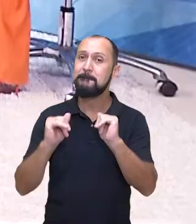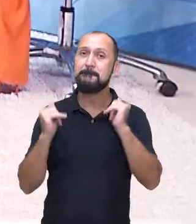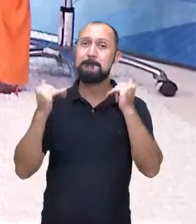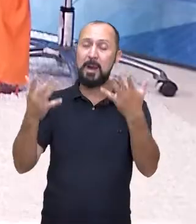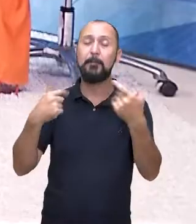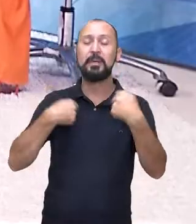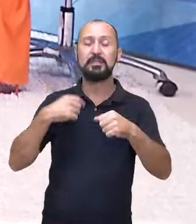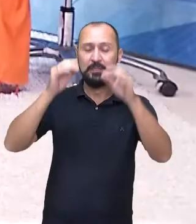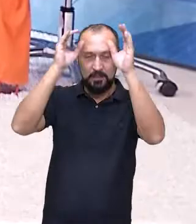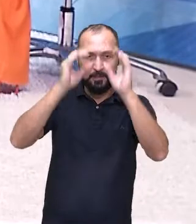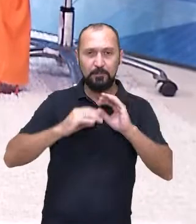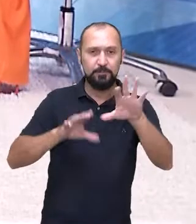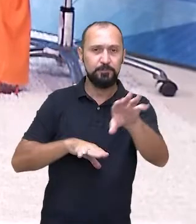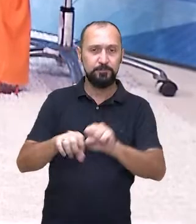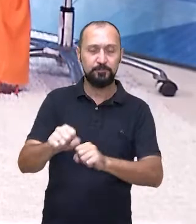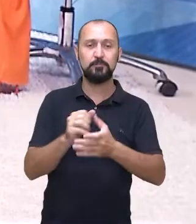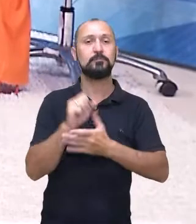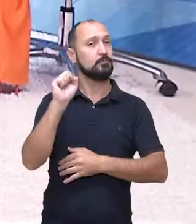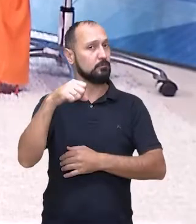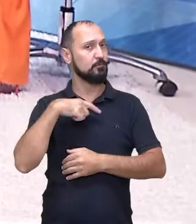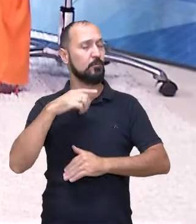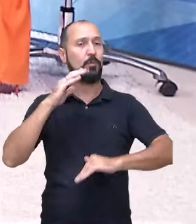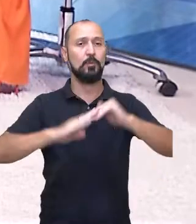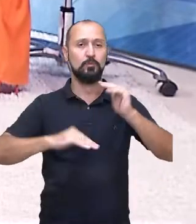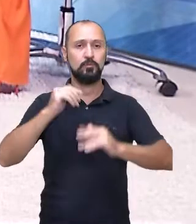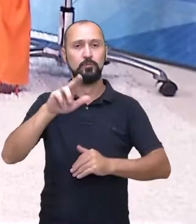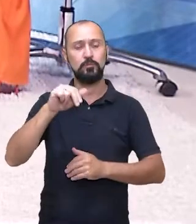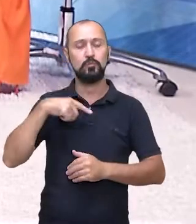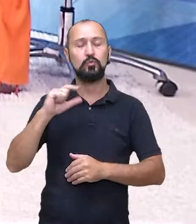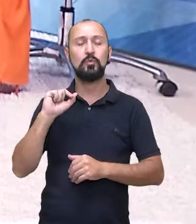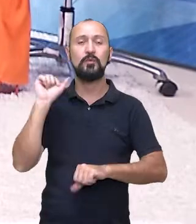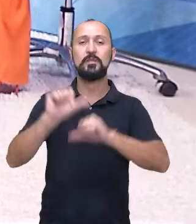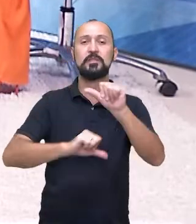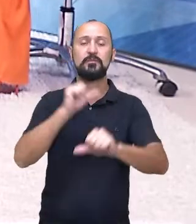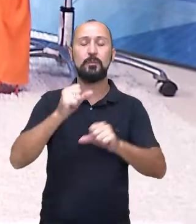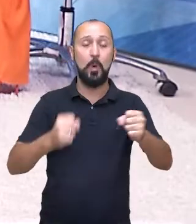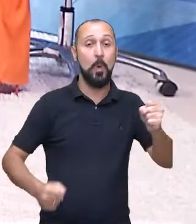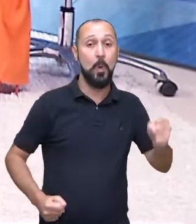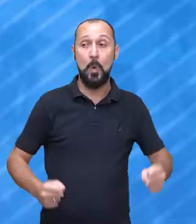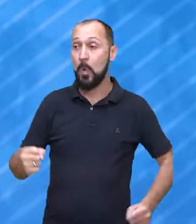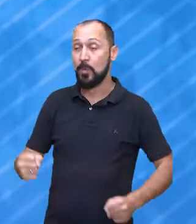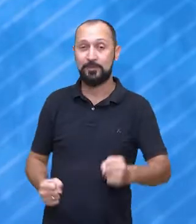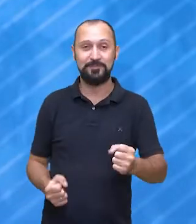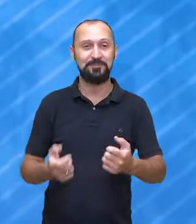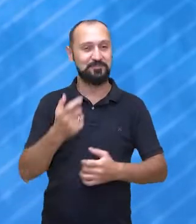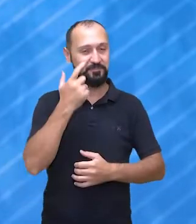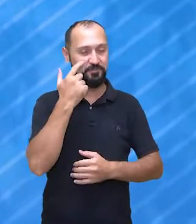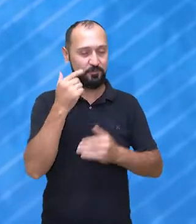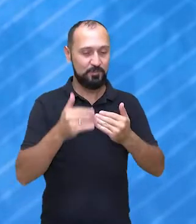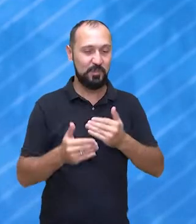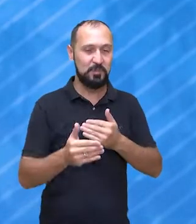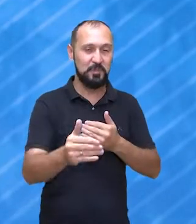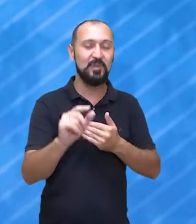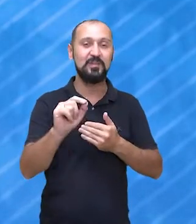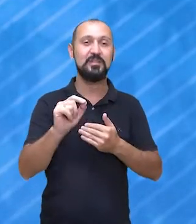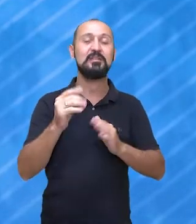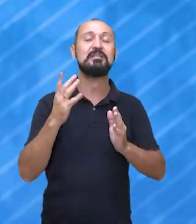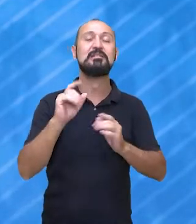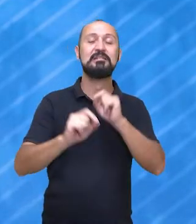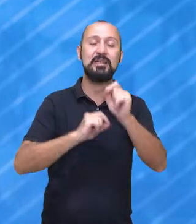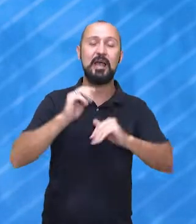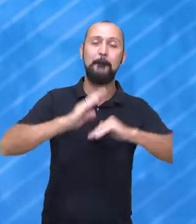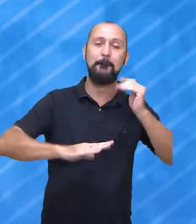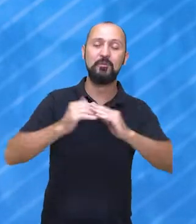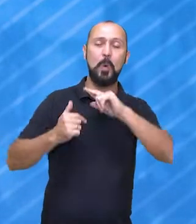né com certeza eu acho que é uma das profissões por exemplo que jamais vai a batizada né Nós estamos vivendo uma